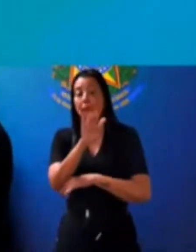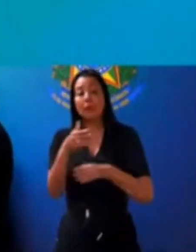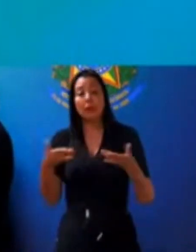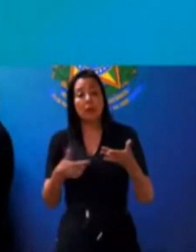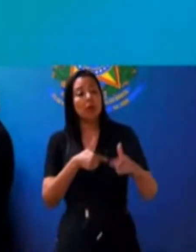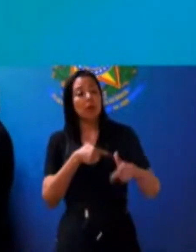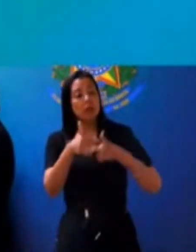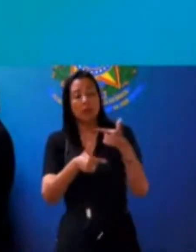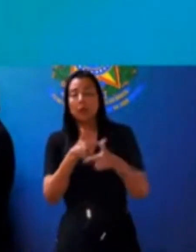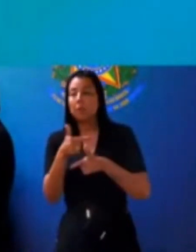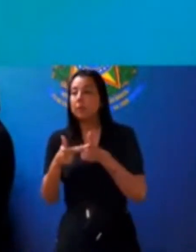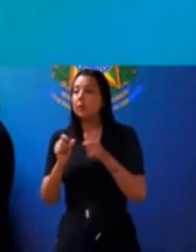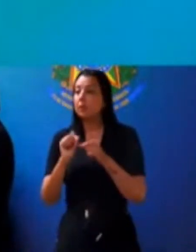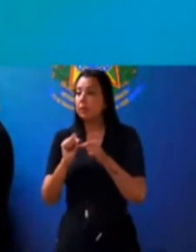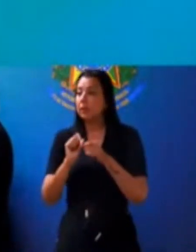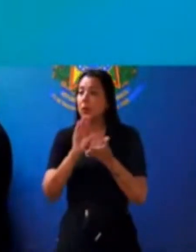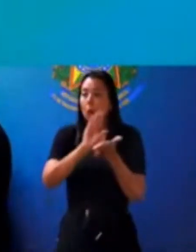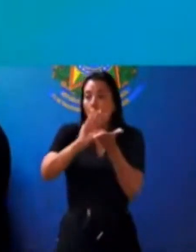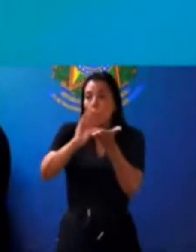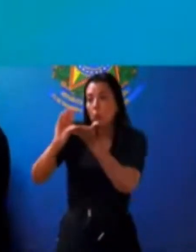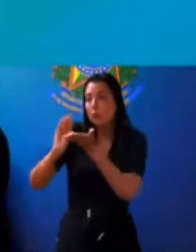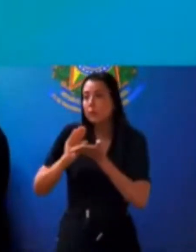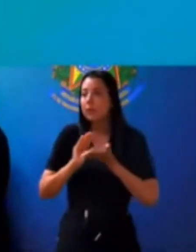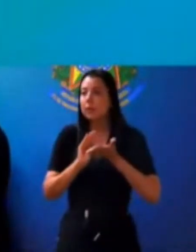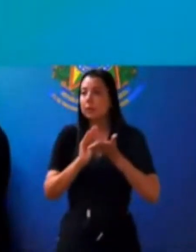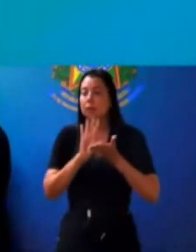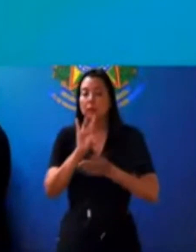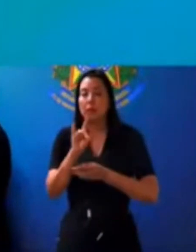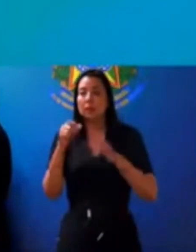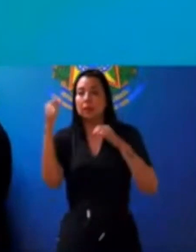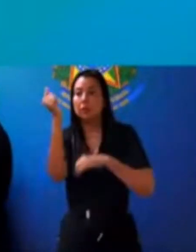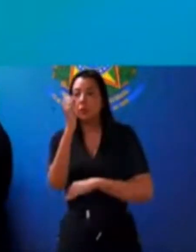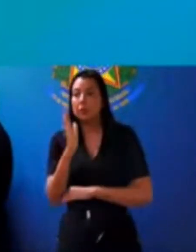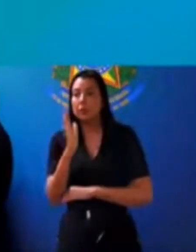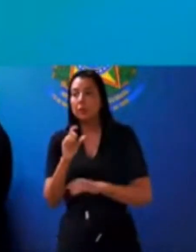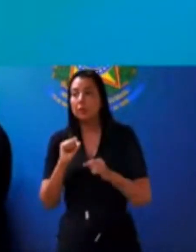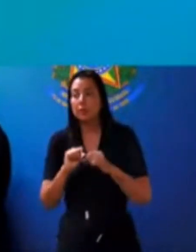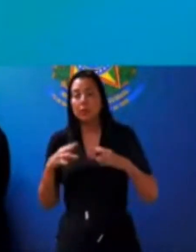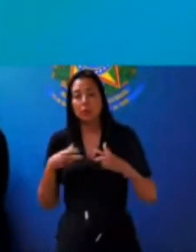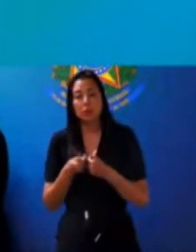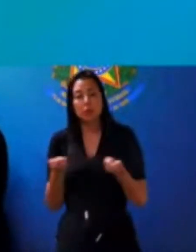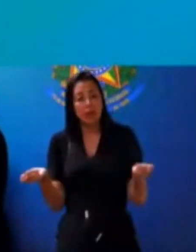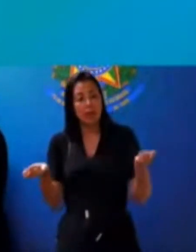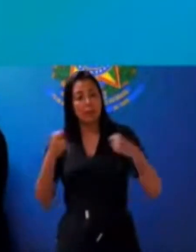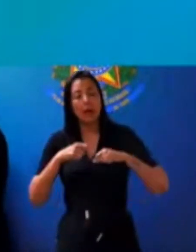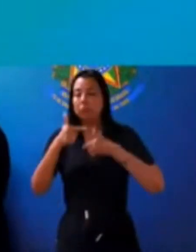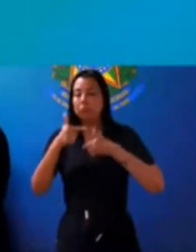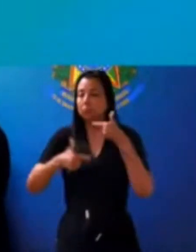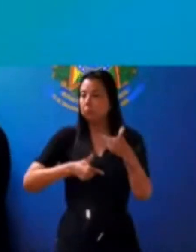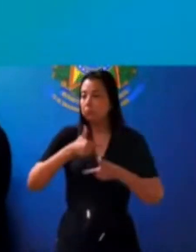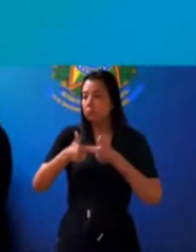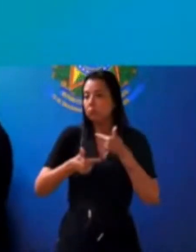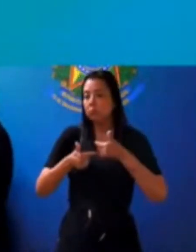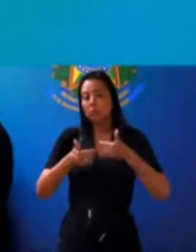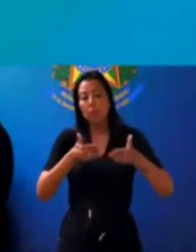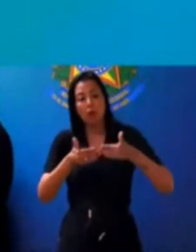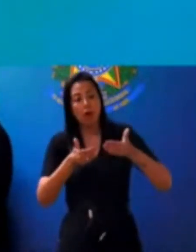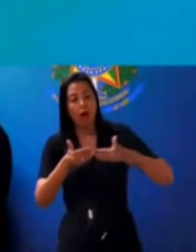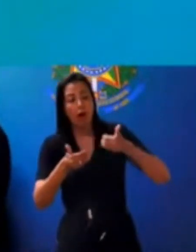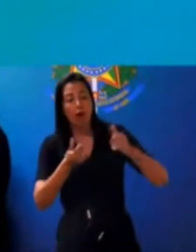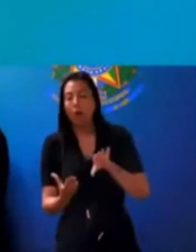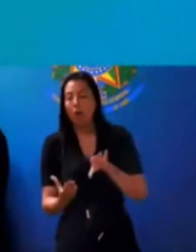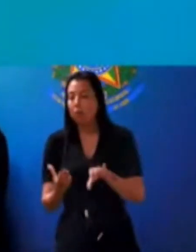atuaremos para recompor o orçamento da ciência brasileira faremos isso com toda nossa capacidade de trabalho e de articulação